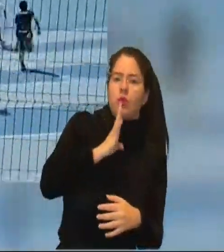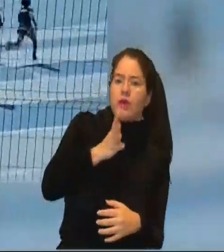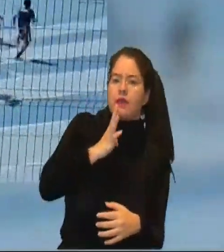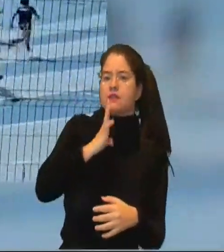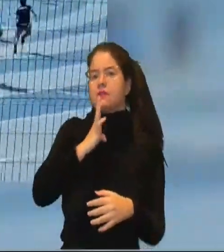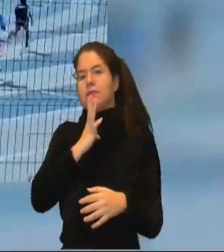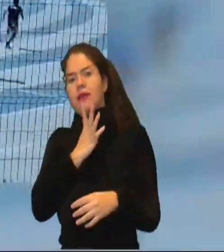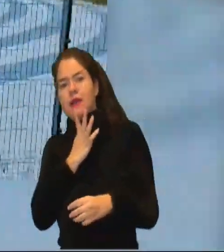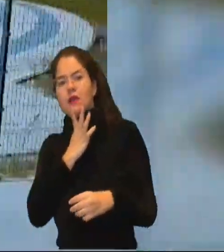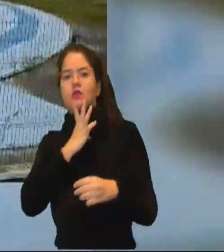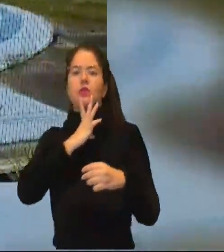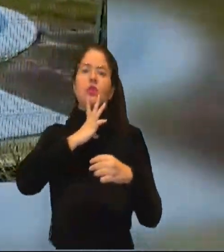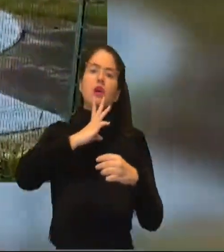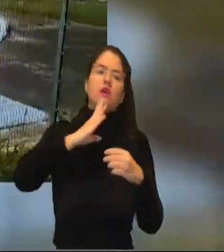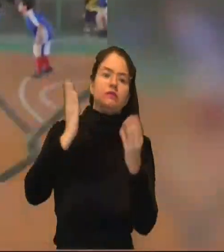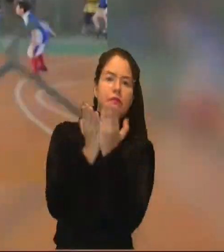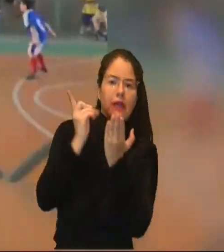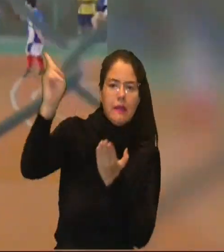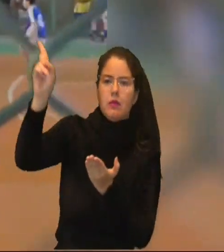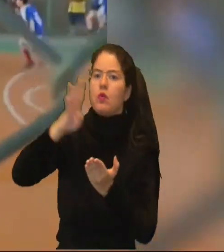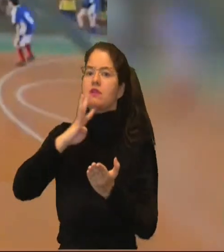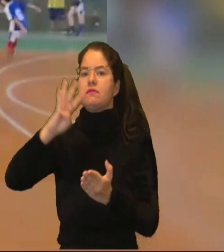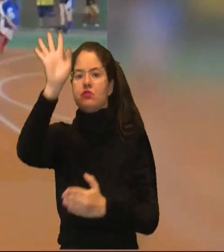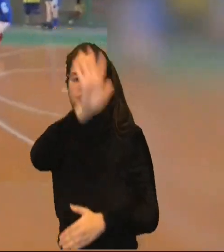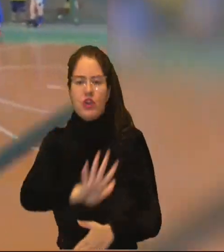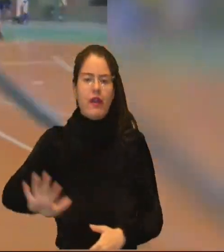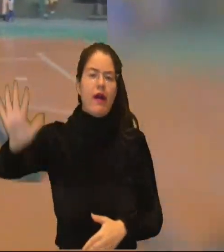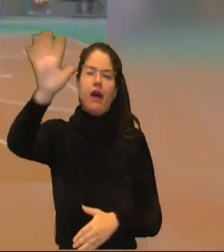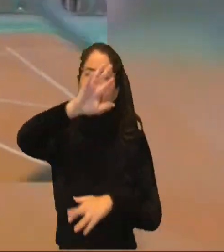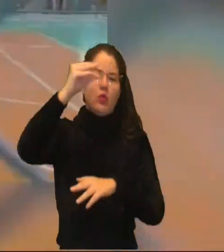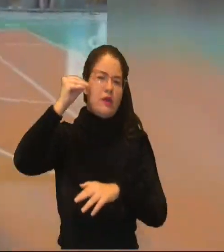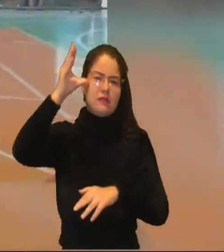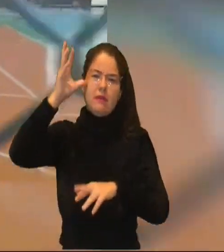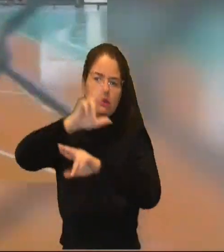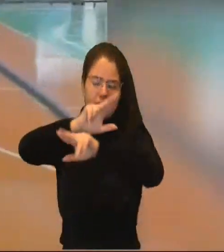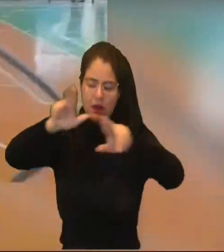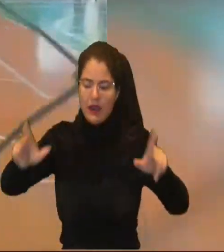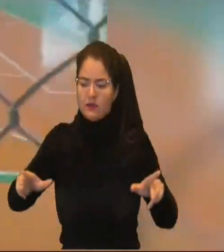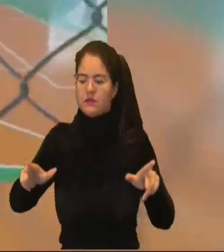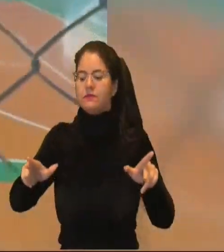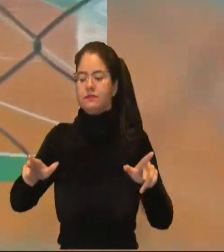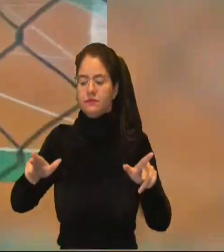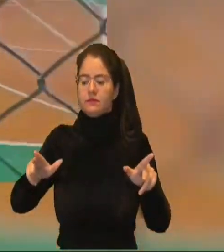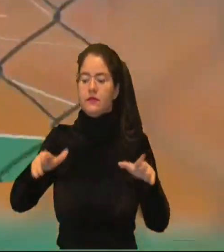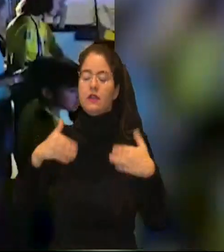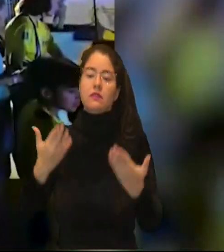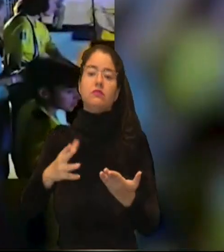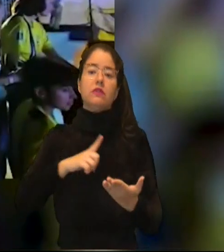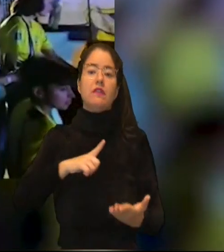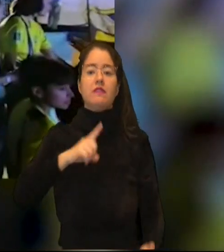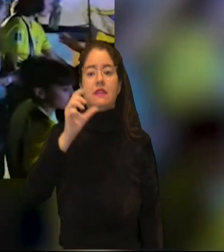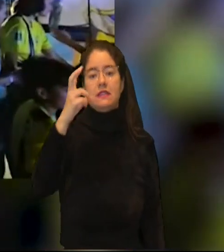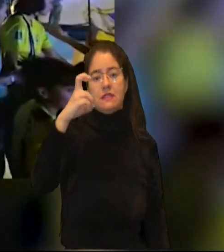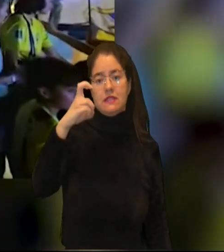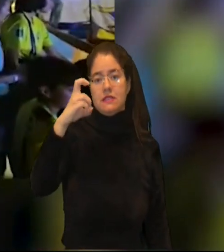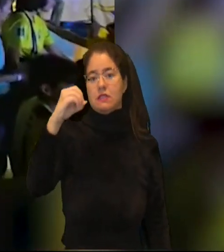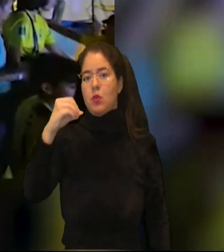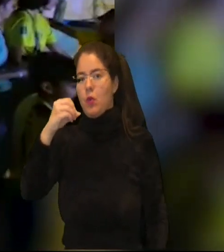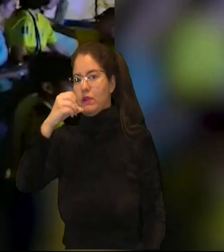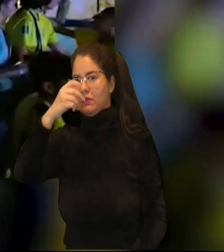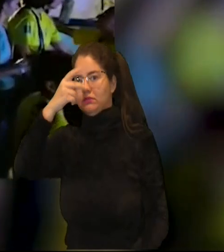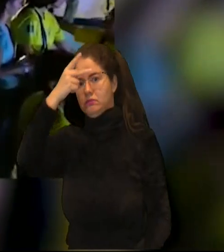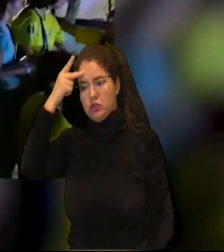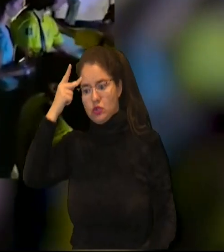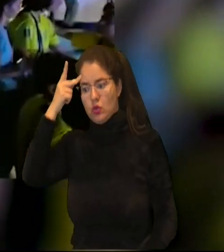da denominação, dentre outras. A delegação do DCER do Planalto Central contou com cerca de 50